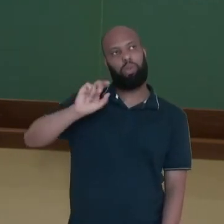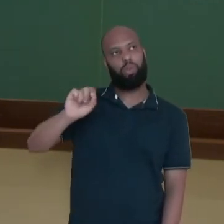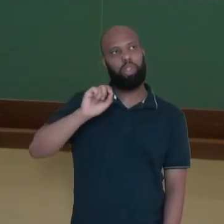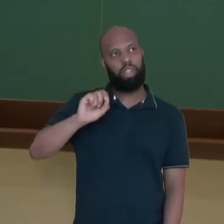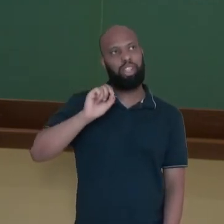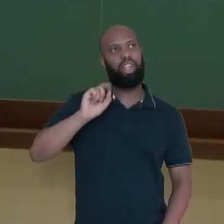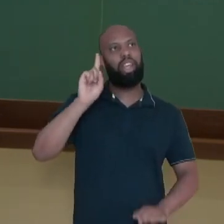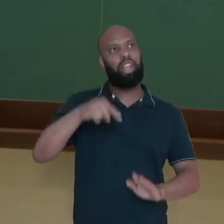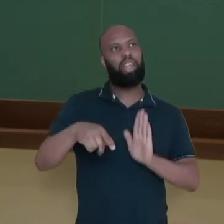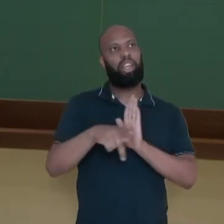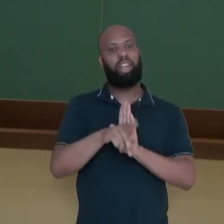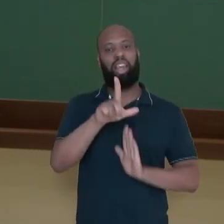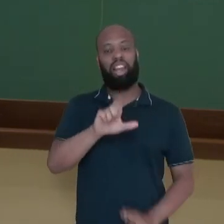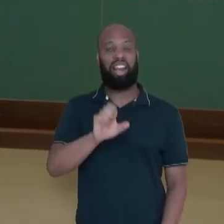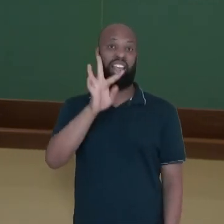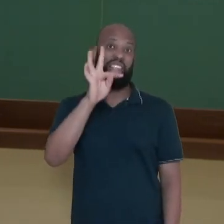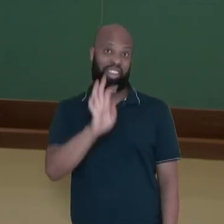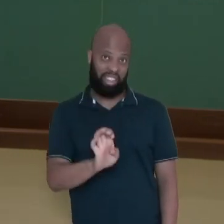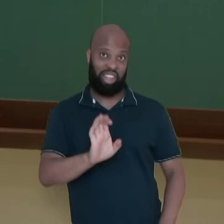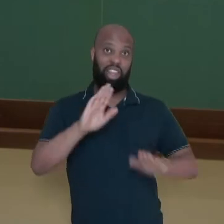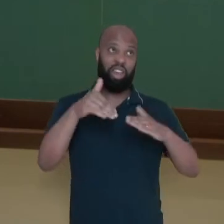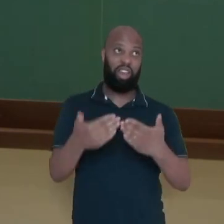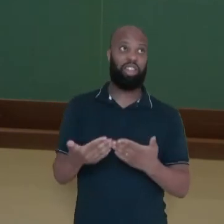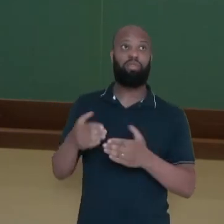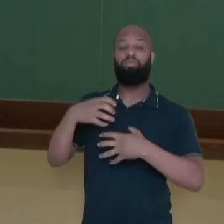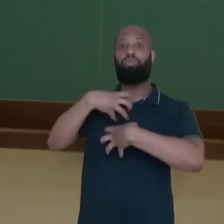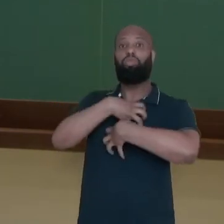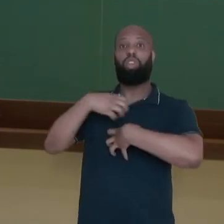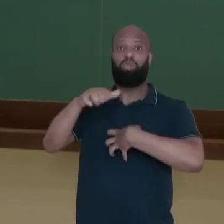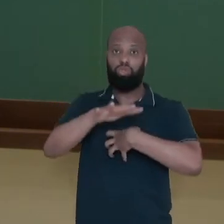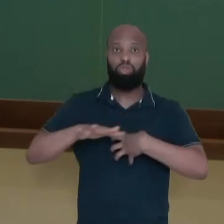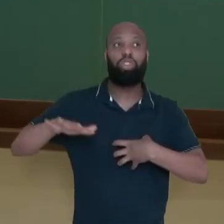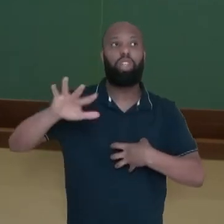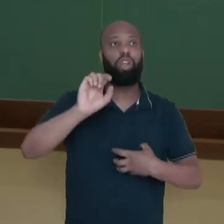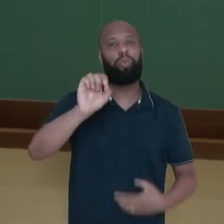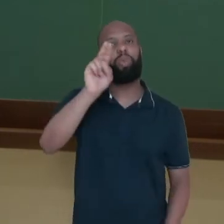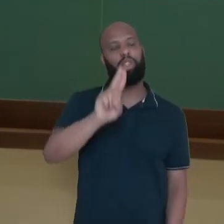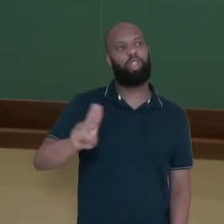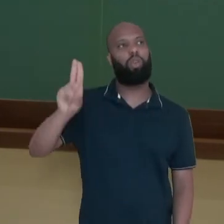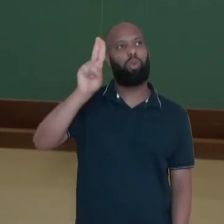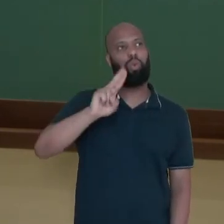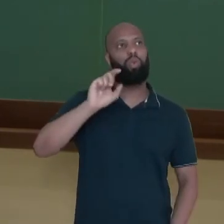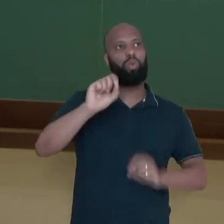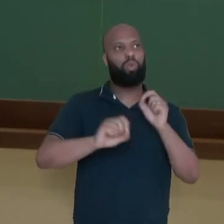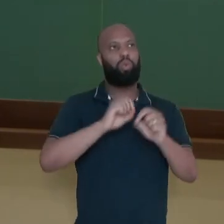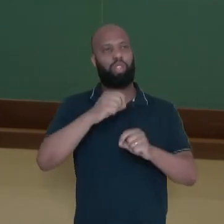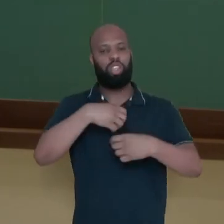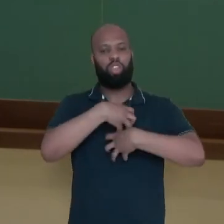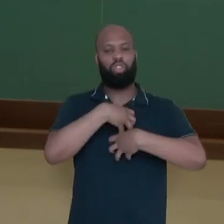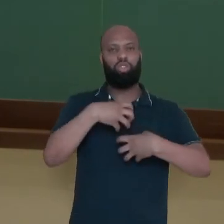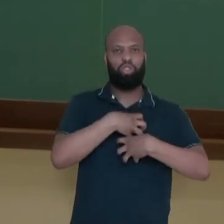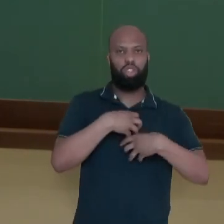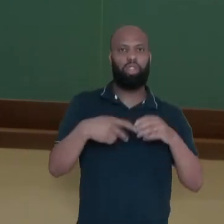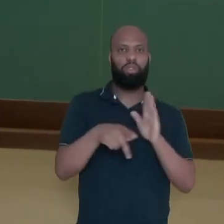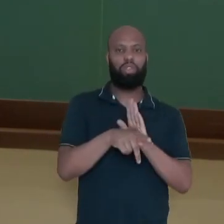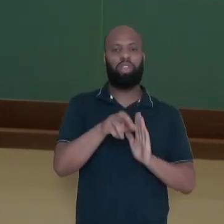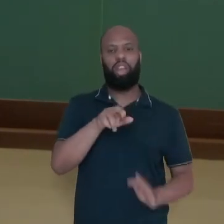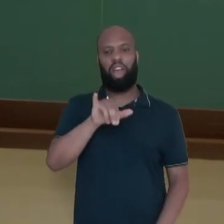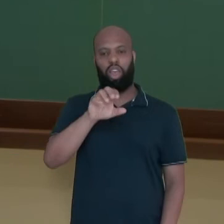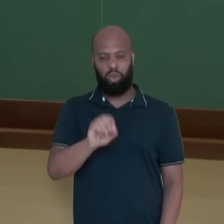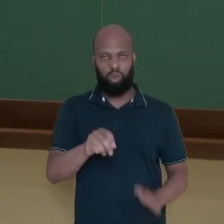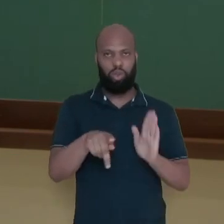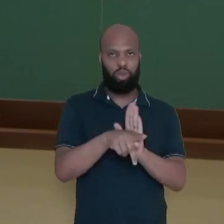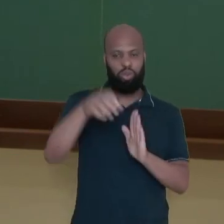é a lente. As lentes, de um modo geral, elas utilizam o desvio sofrido pelos raios de luz